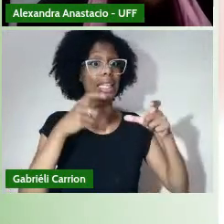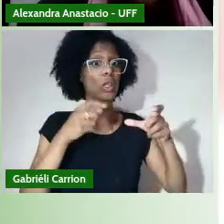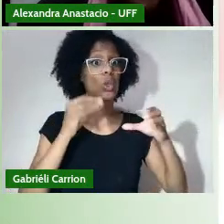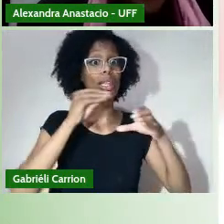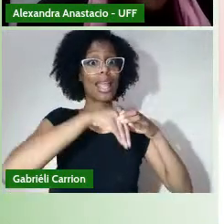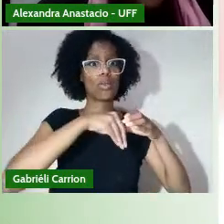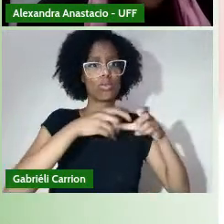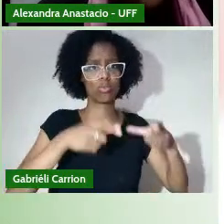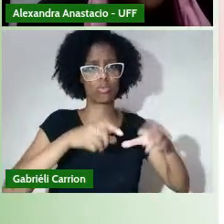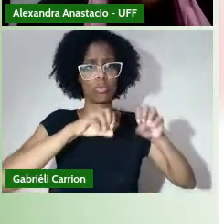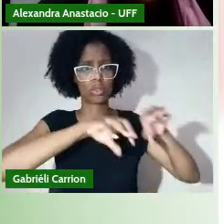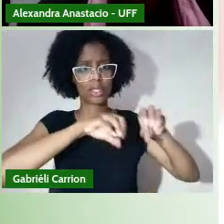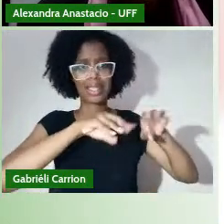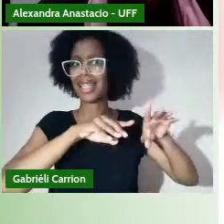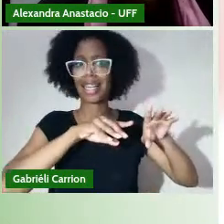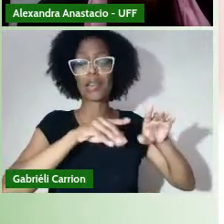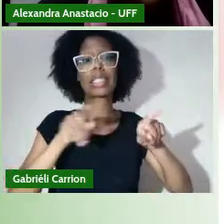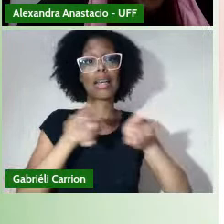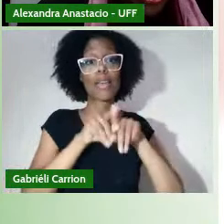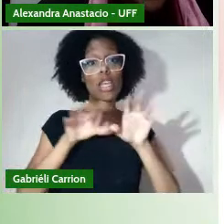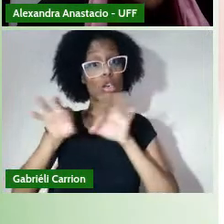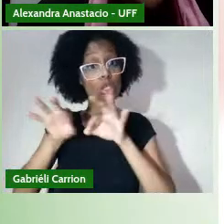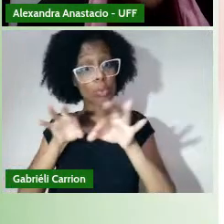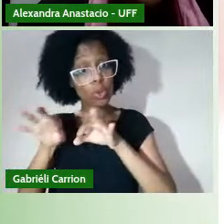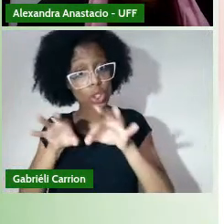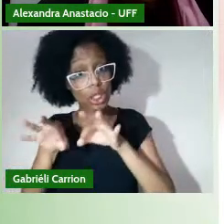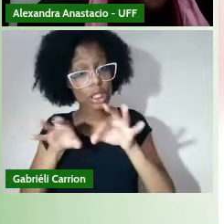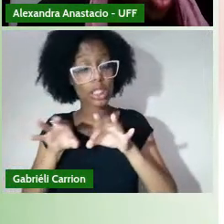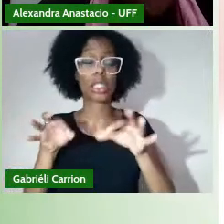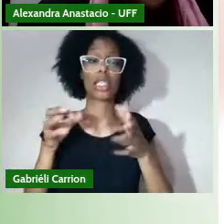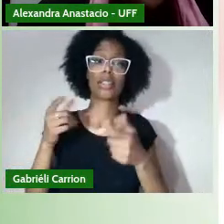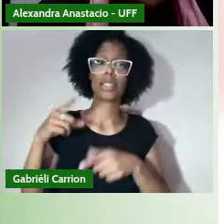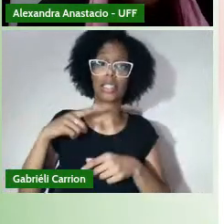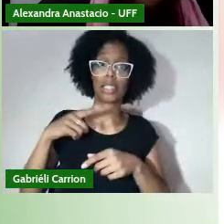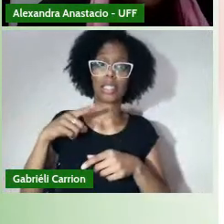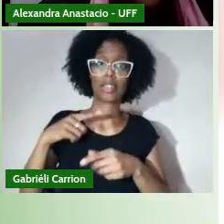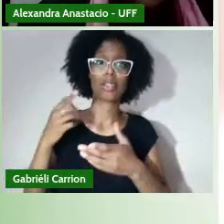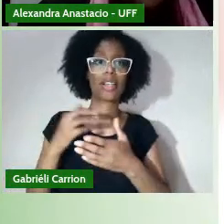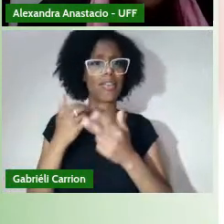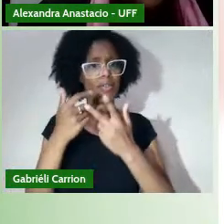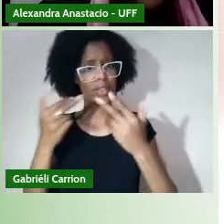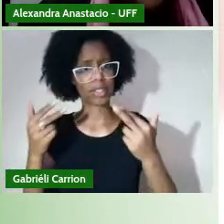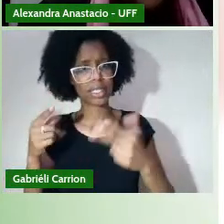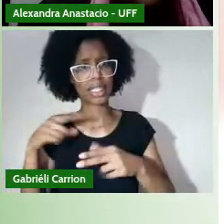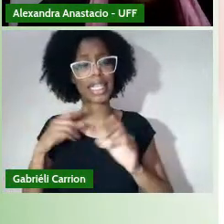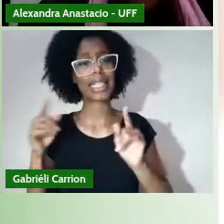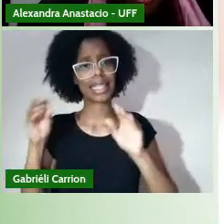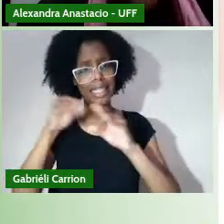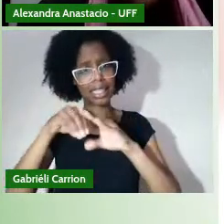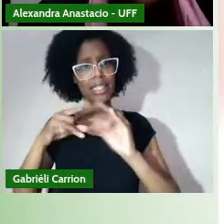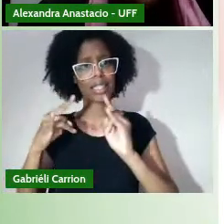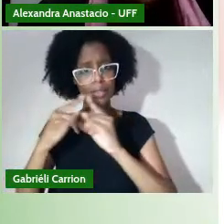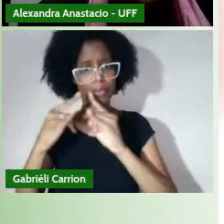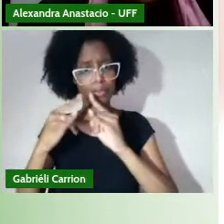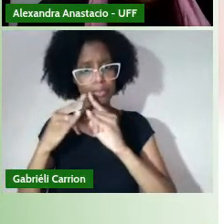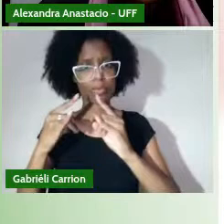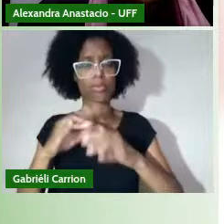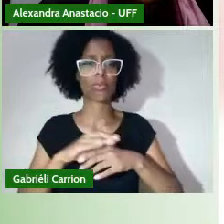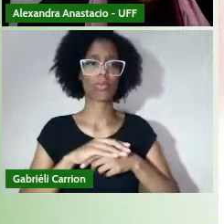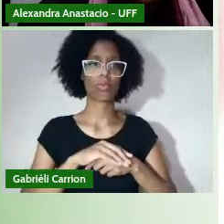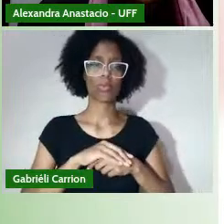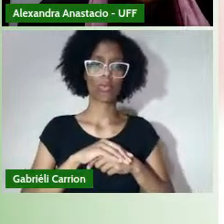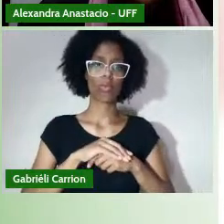está falando dos nossos projetos, a gente está falando das nossas diretrizes, das nossas normativas institucionais. Pode avançar.